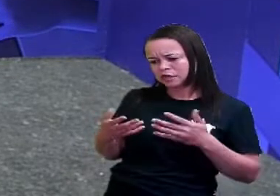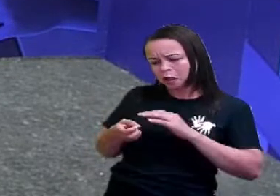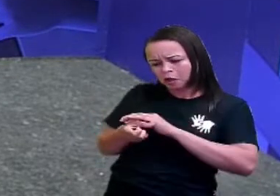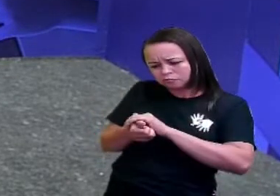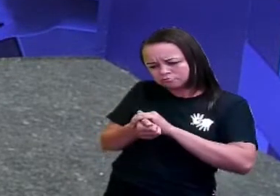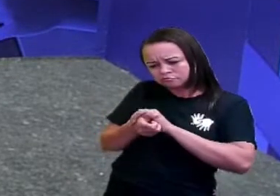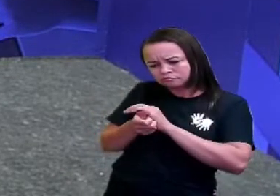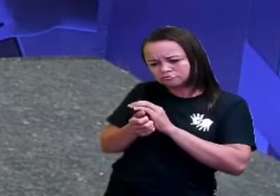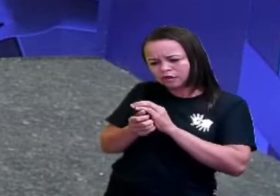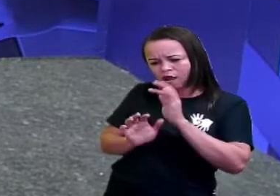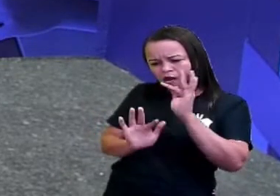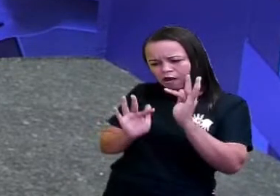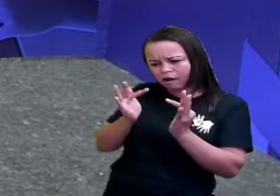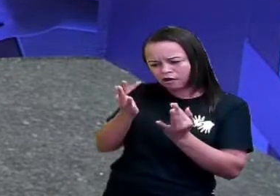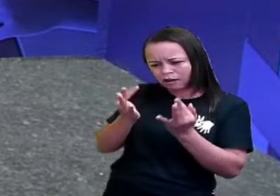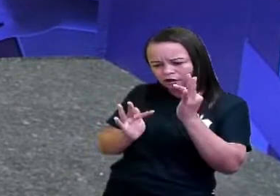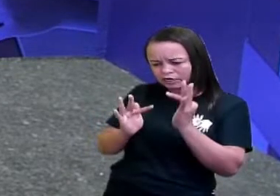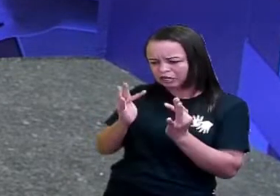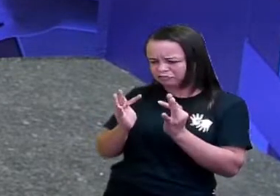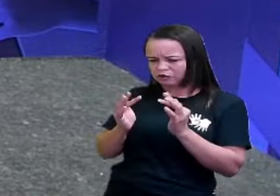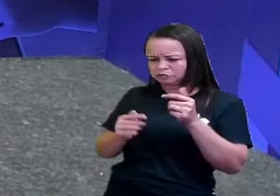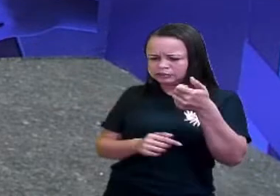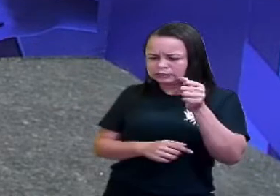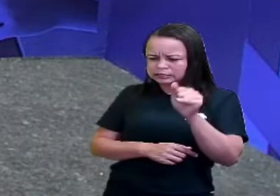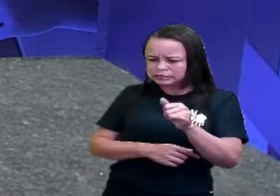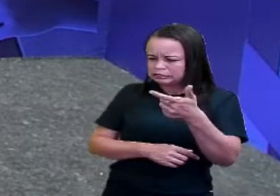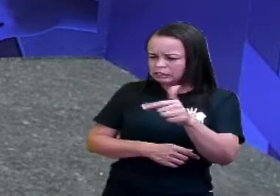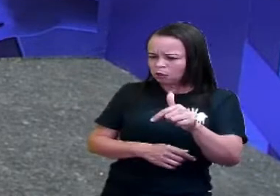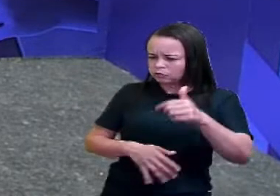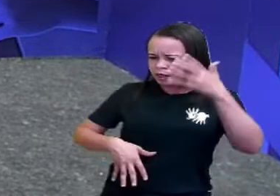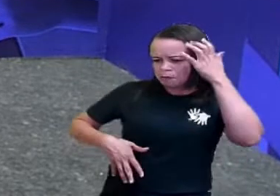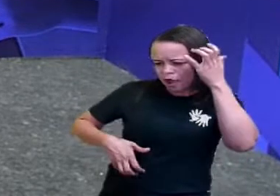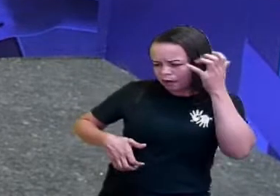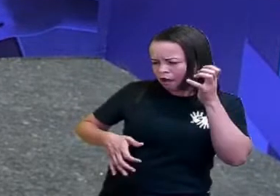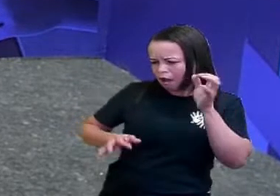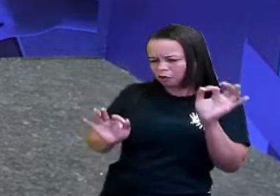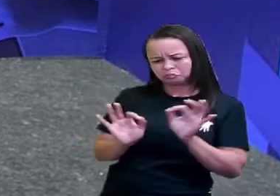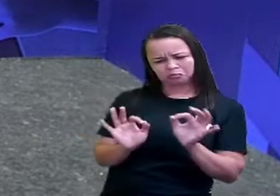carnaval sem macaco não é baile."